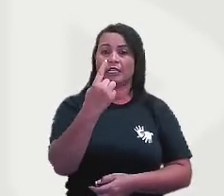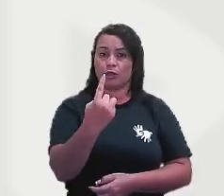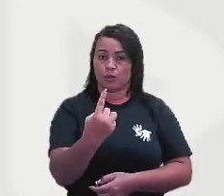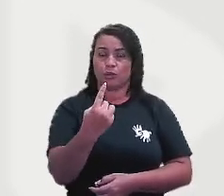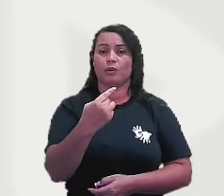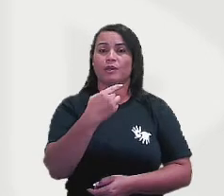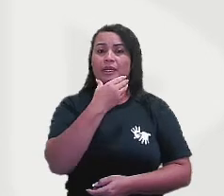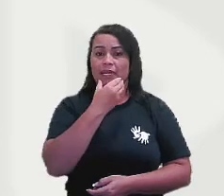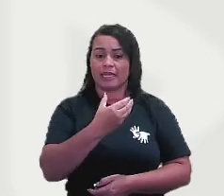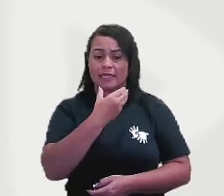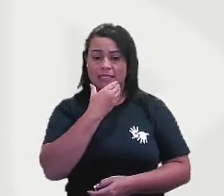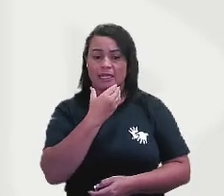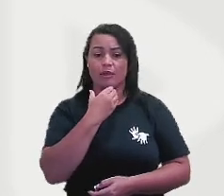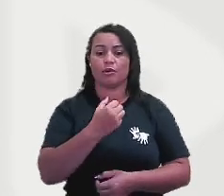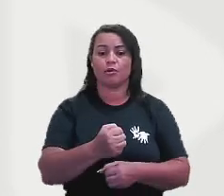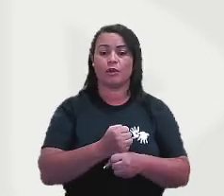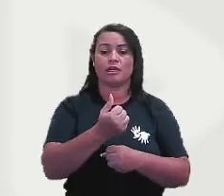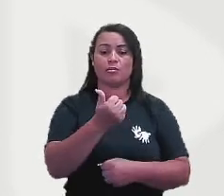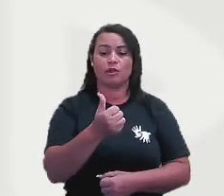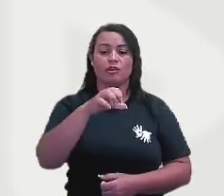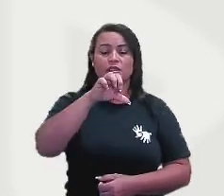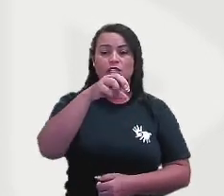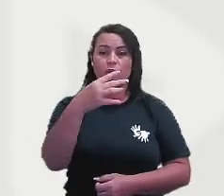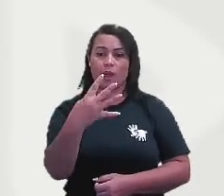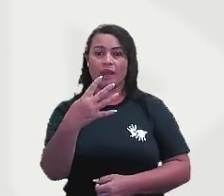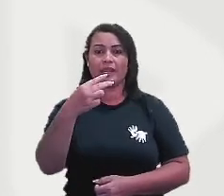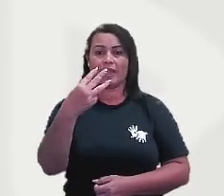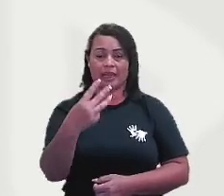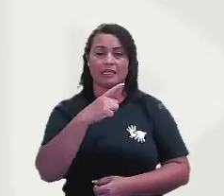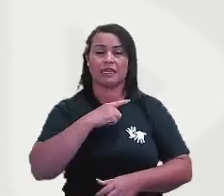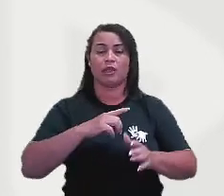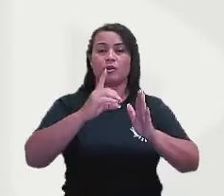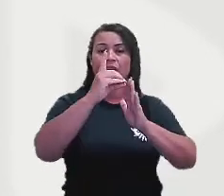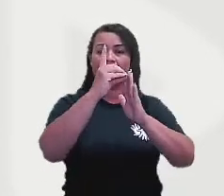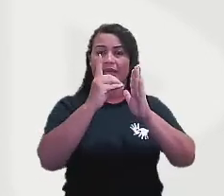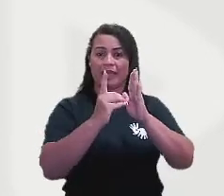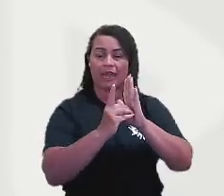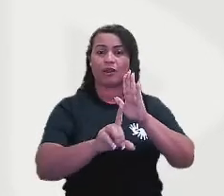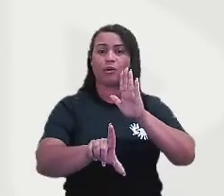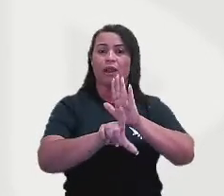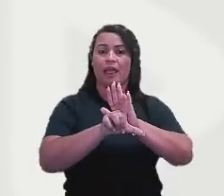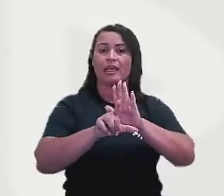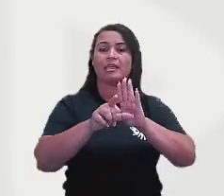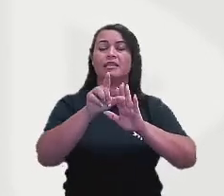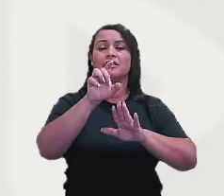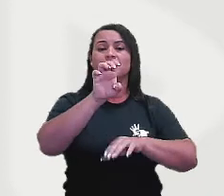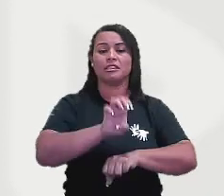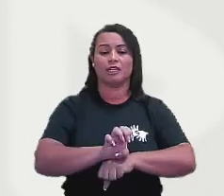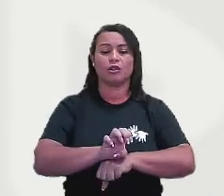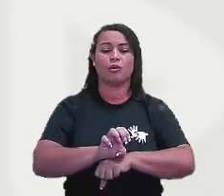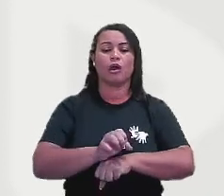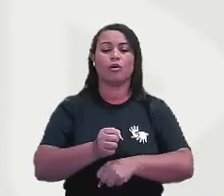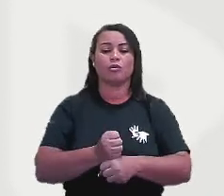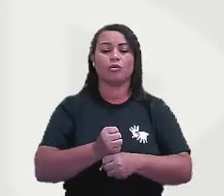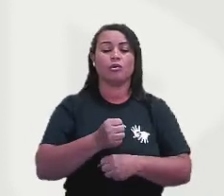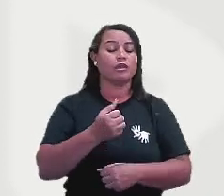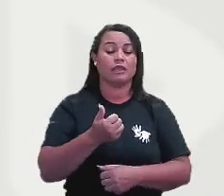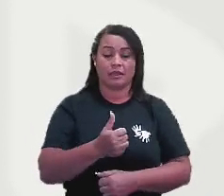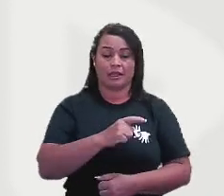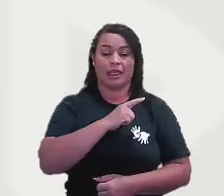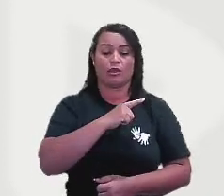de 1943, pelo Decreto-Lei Estadual número 952, para